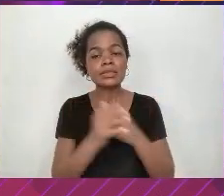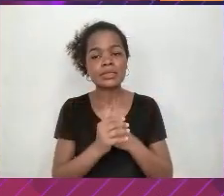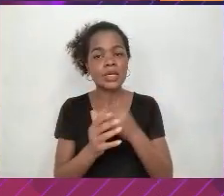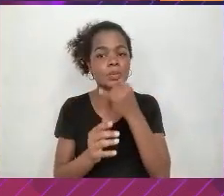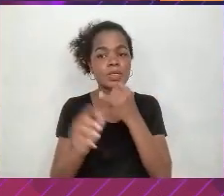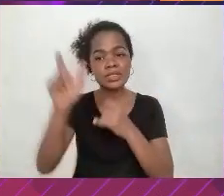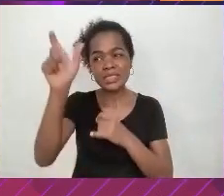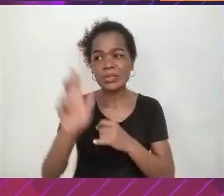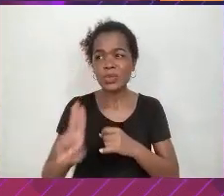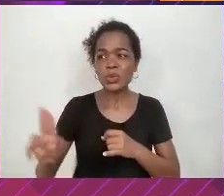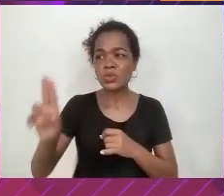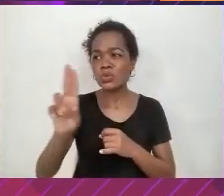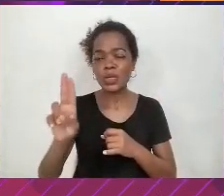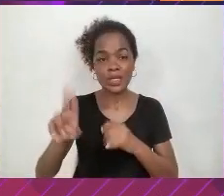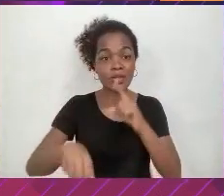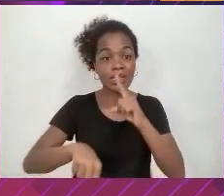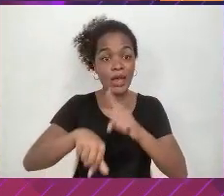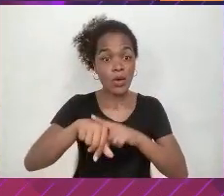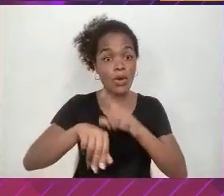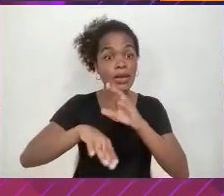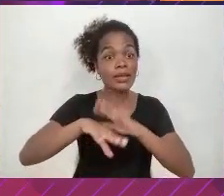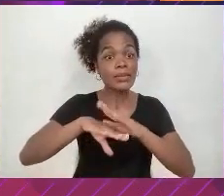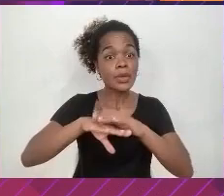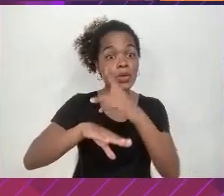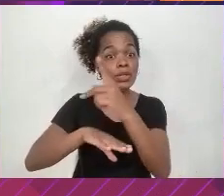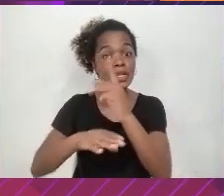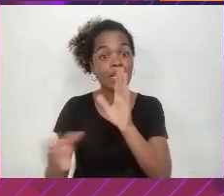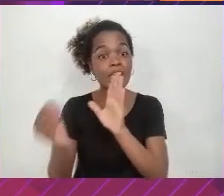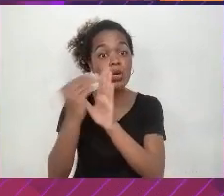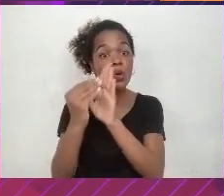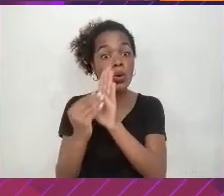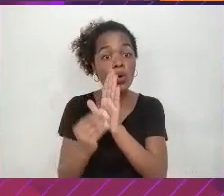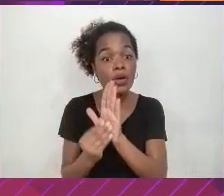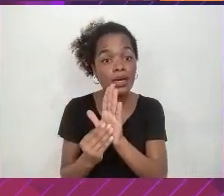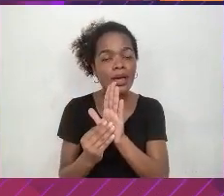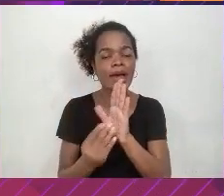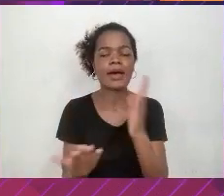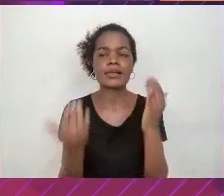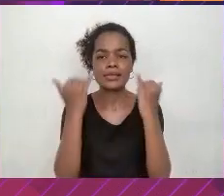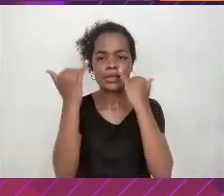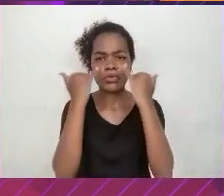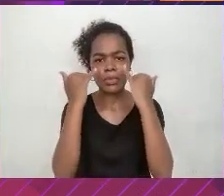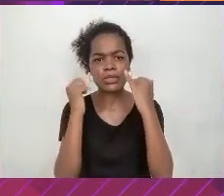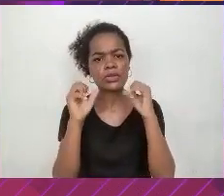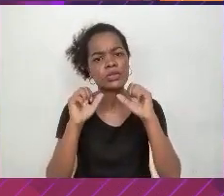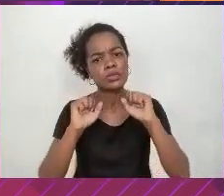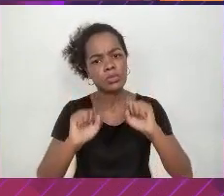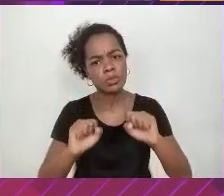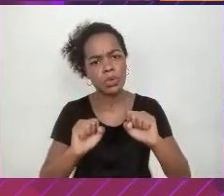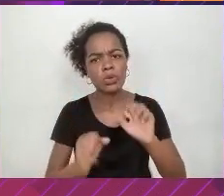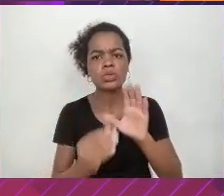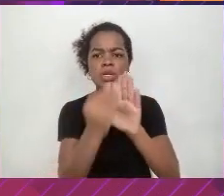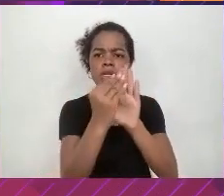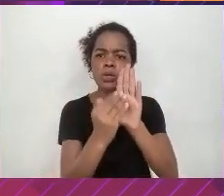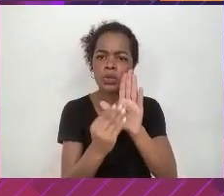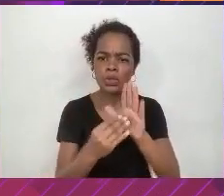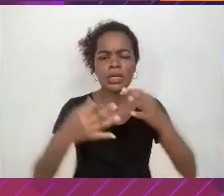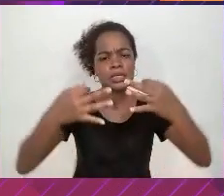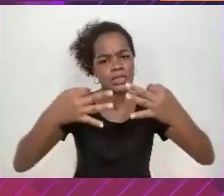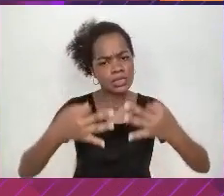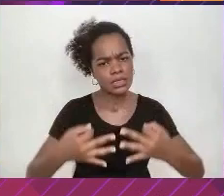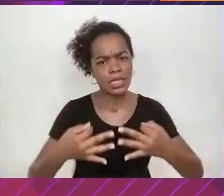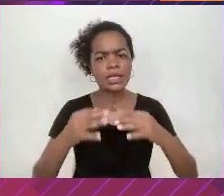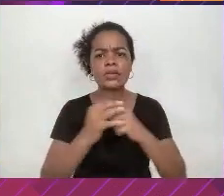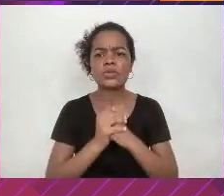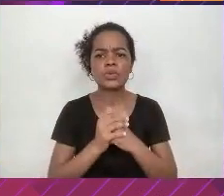for inserir os seus dados, ele pode ter colocado o seu dado ali corretamente. A API ela espera o formato de